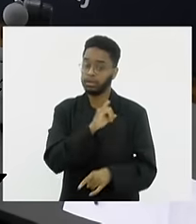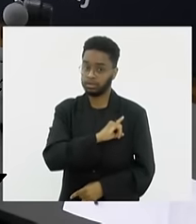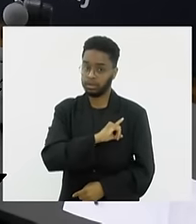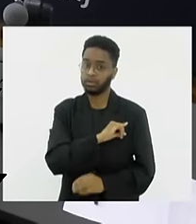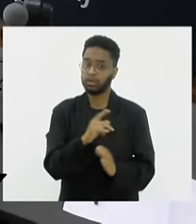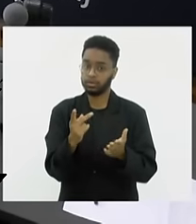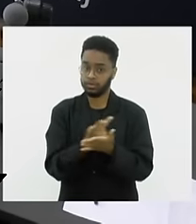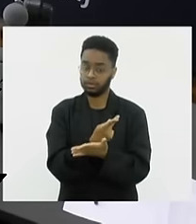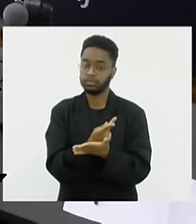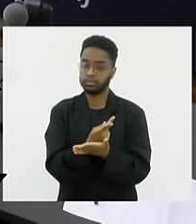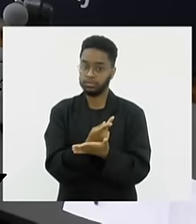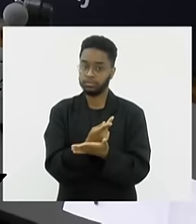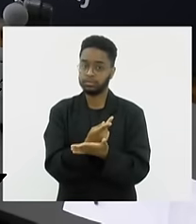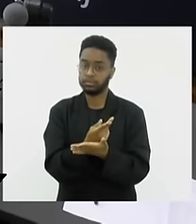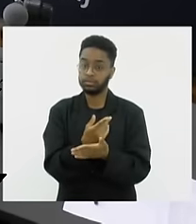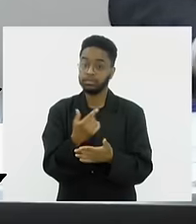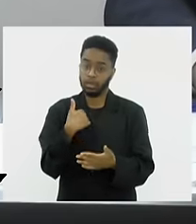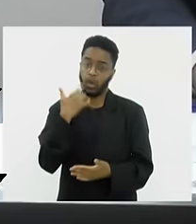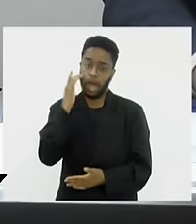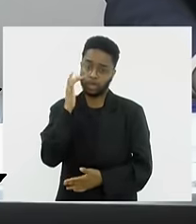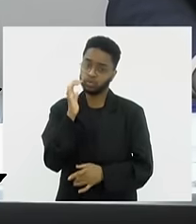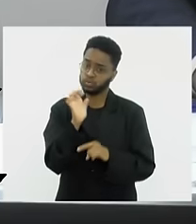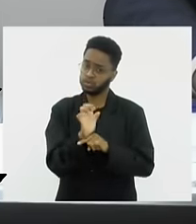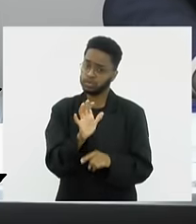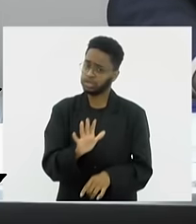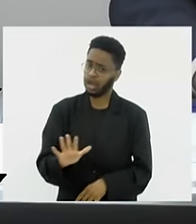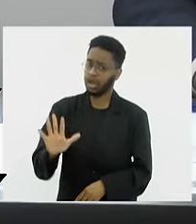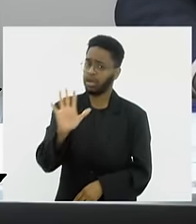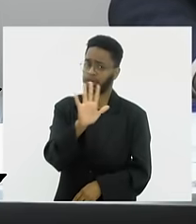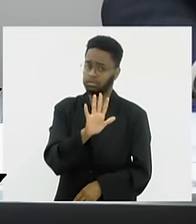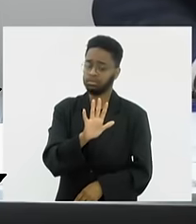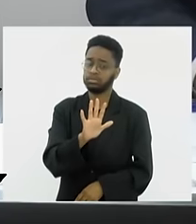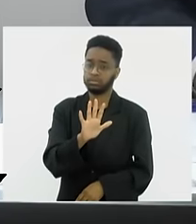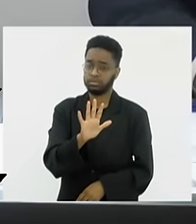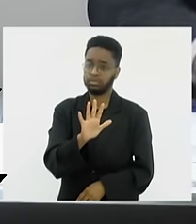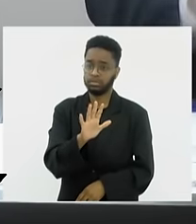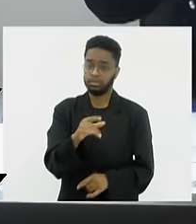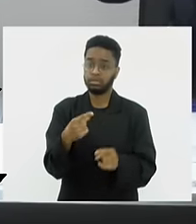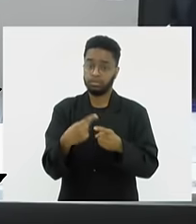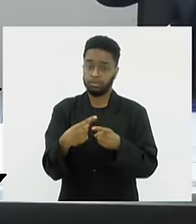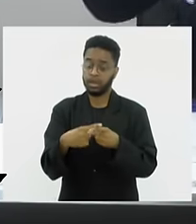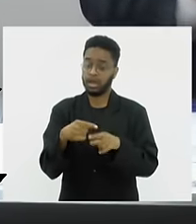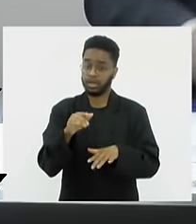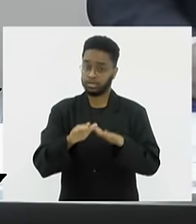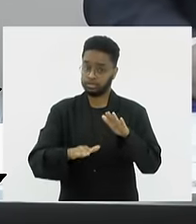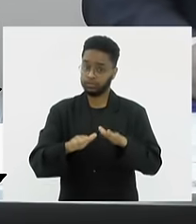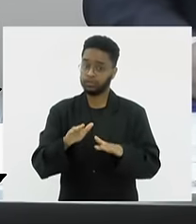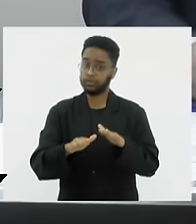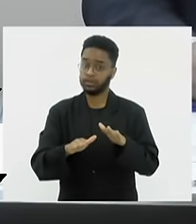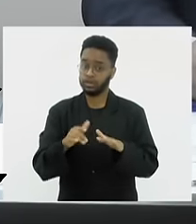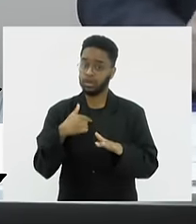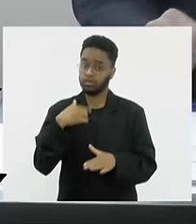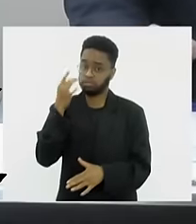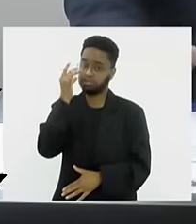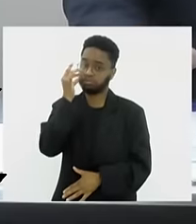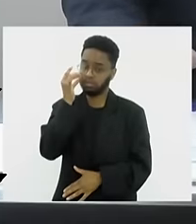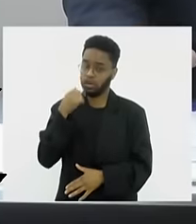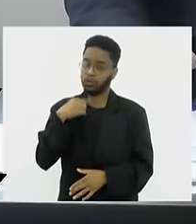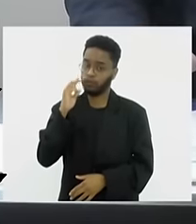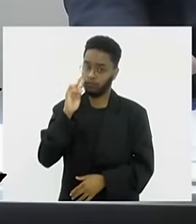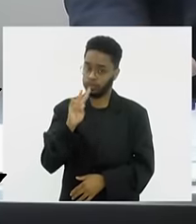que... Mais um. Isso é em todo o estado. Eu várias vezes tive presente em